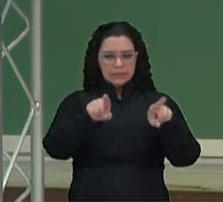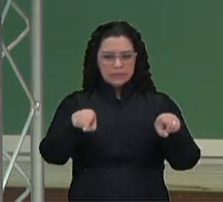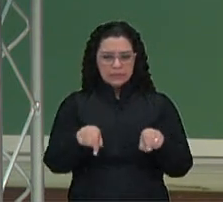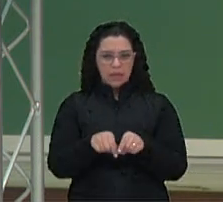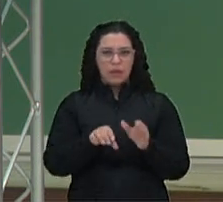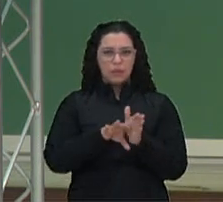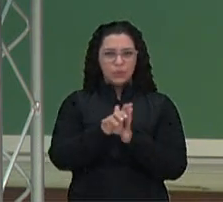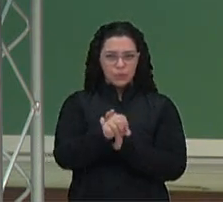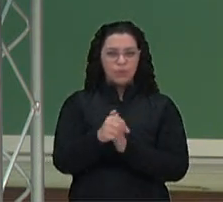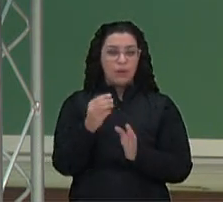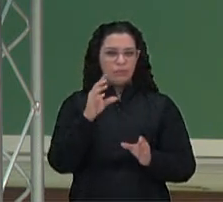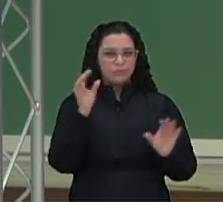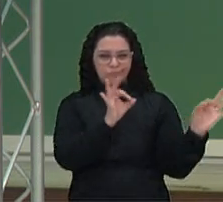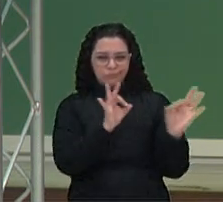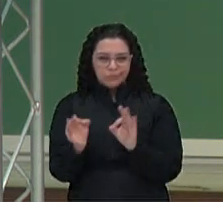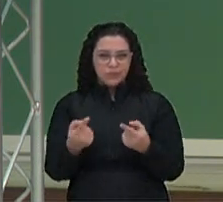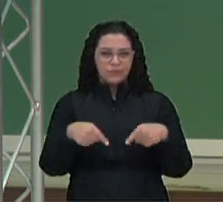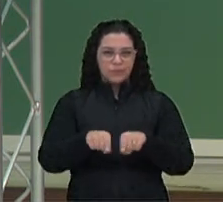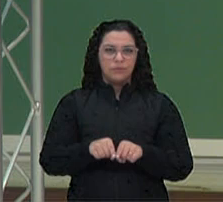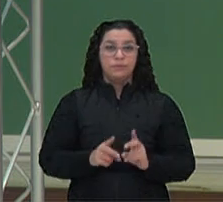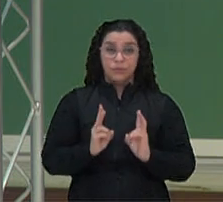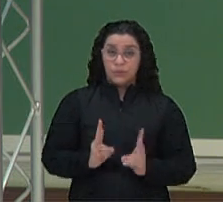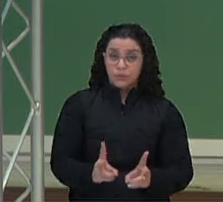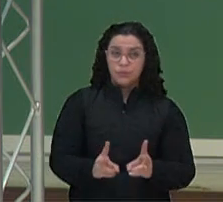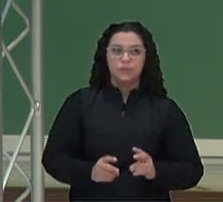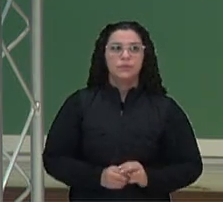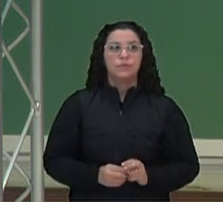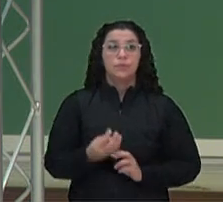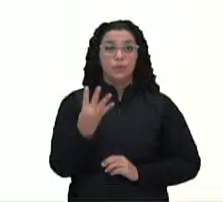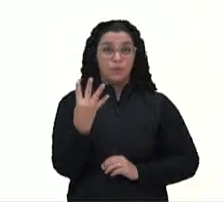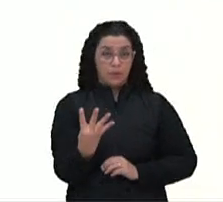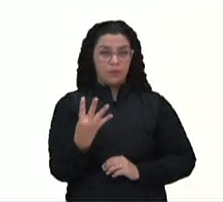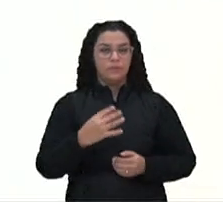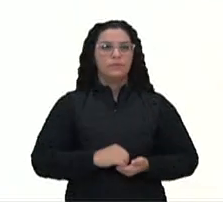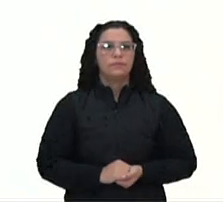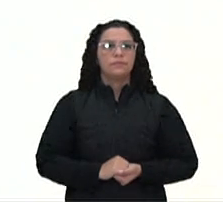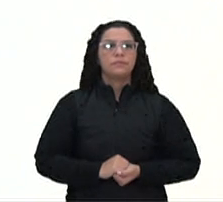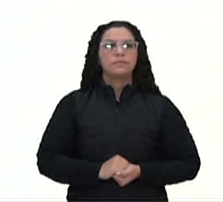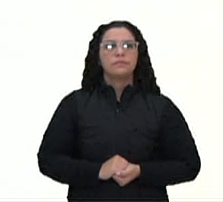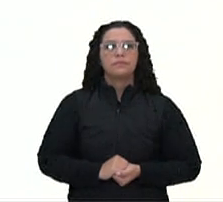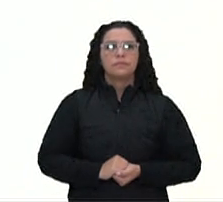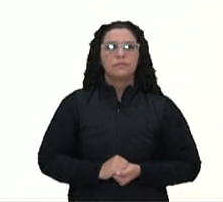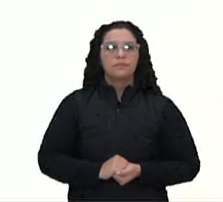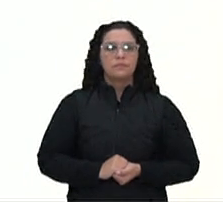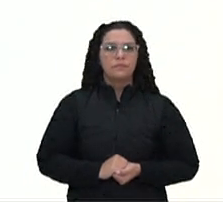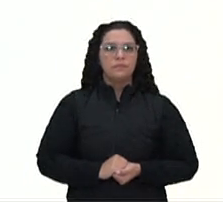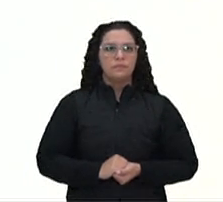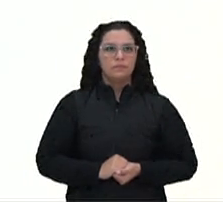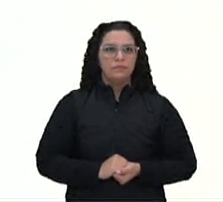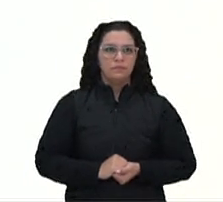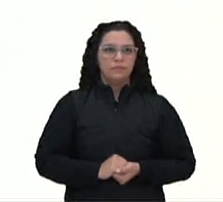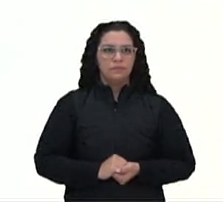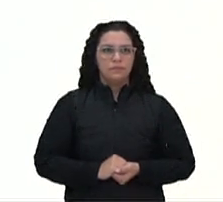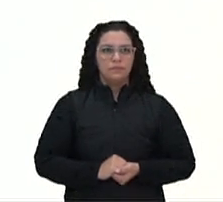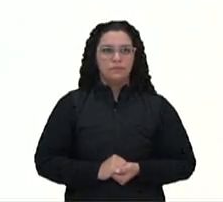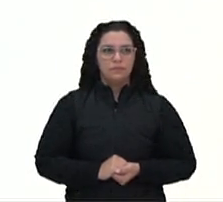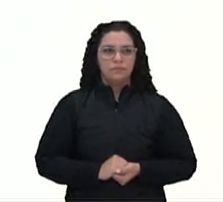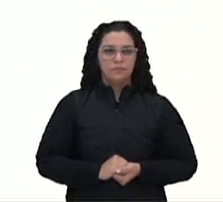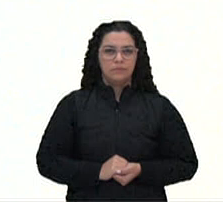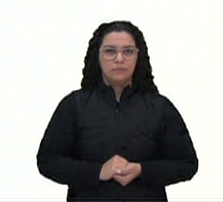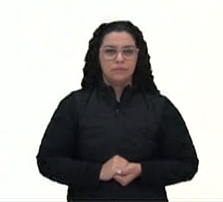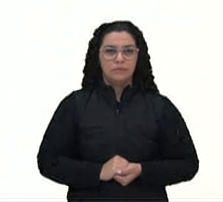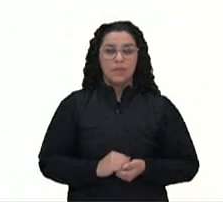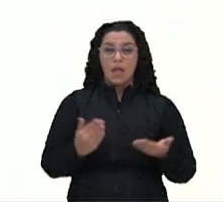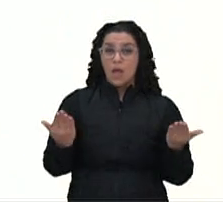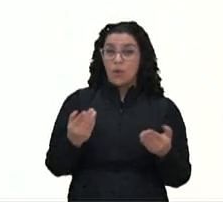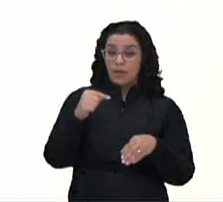Ok? Continuando aqui. Number 4. Write the part in which the author gives an opinion.